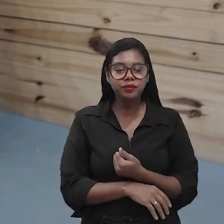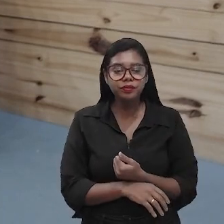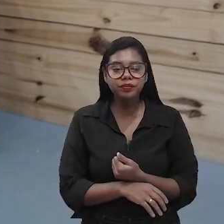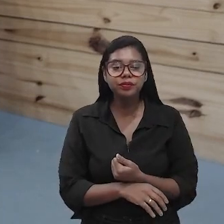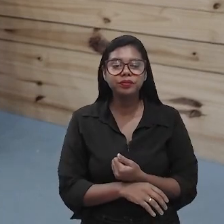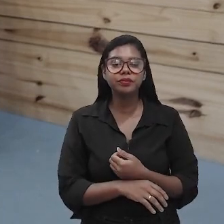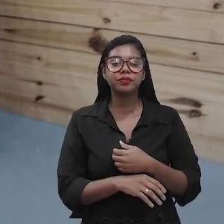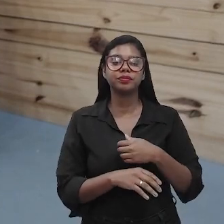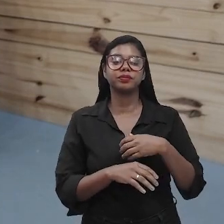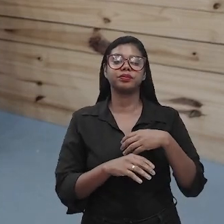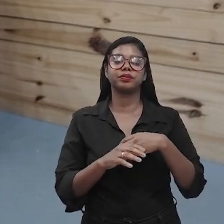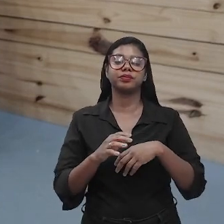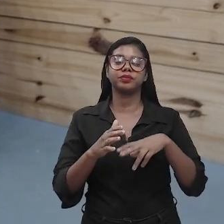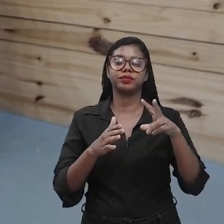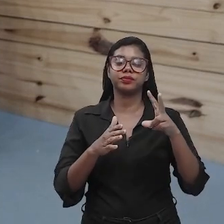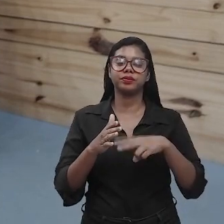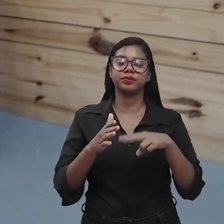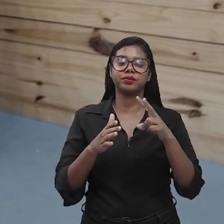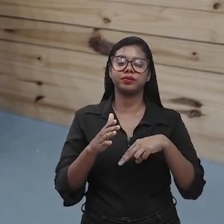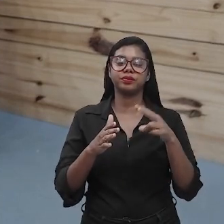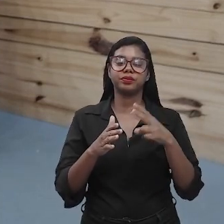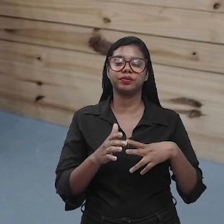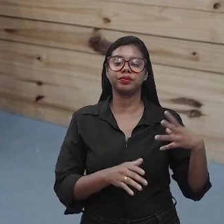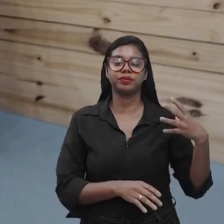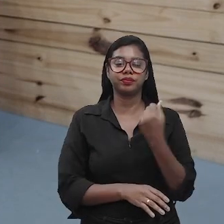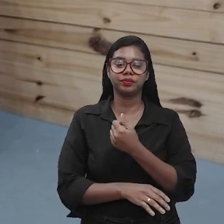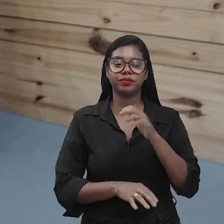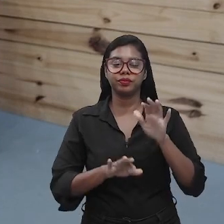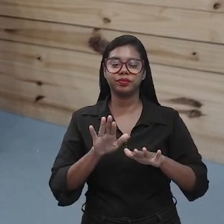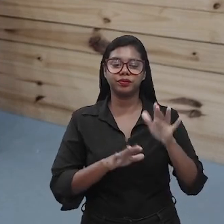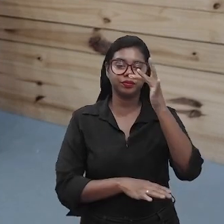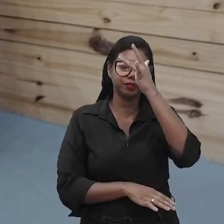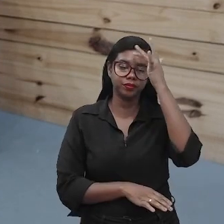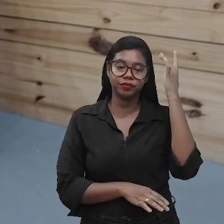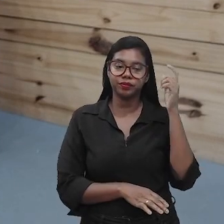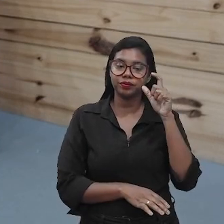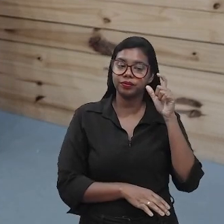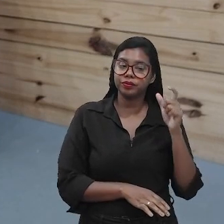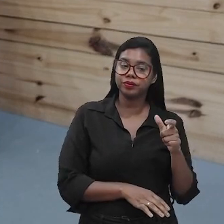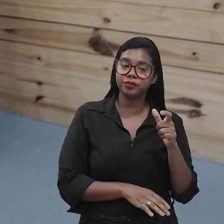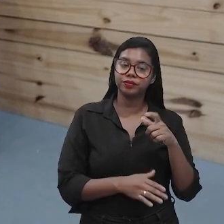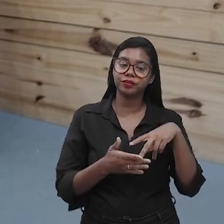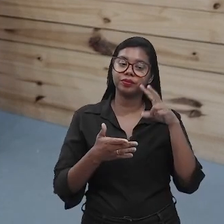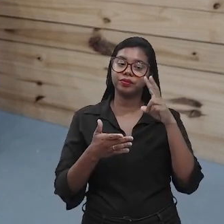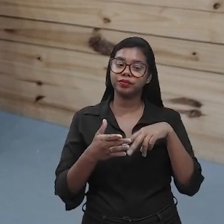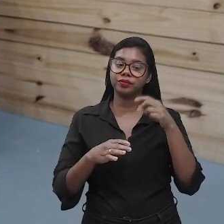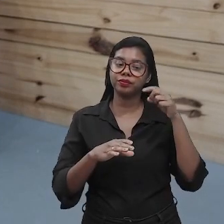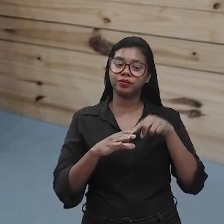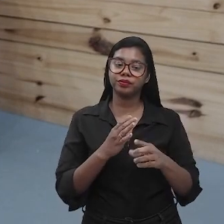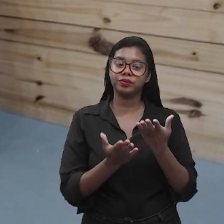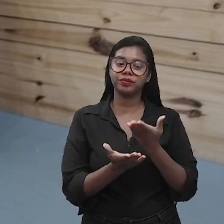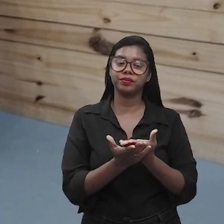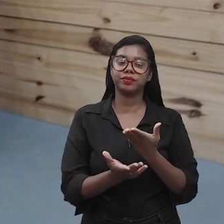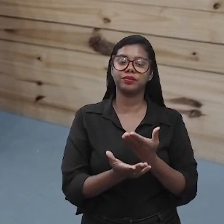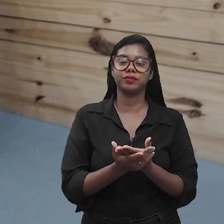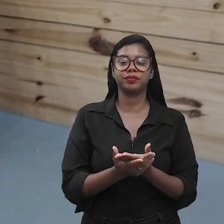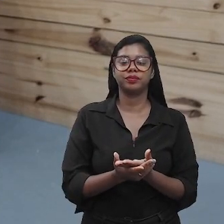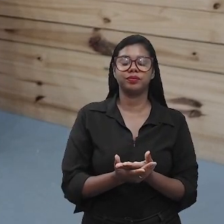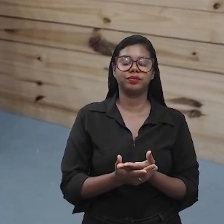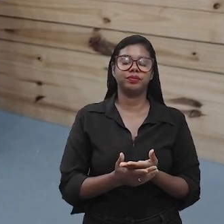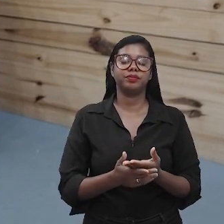rápida. Mas algumas pessoas ainda têm esse interesse em fazer uma leitura mais aprofundada. Então, não adianta você tentar forçar a barra e tentar